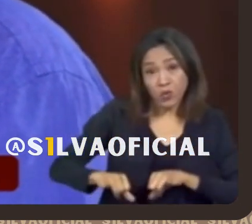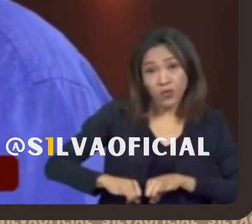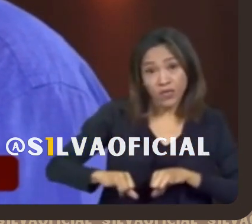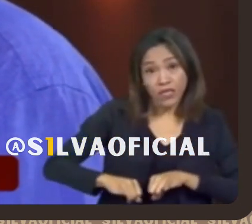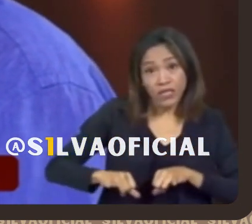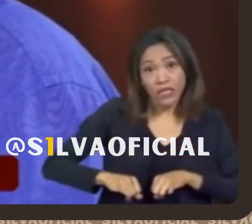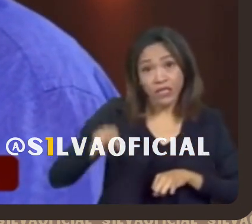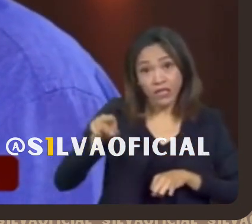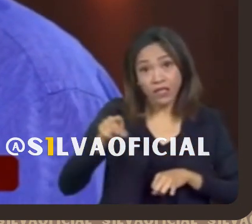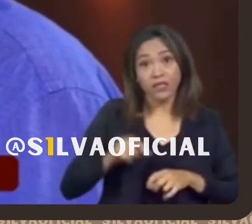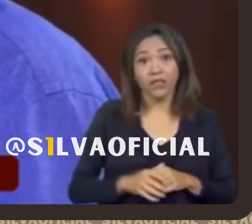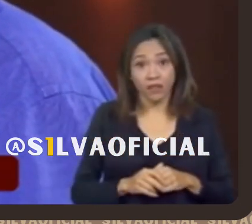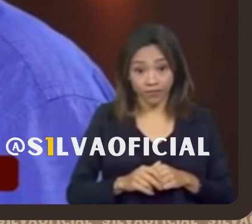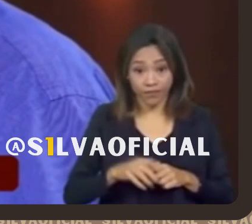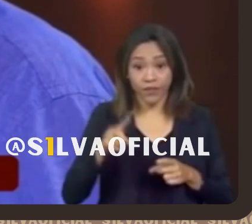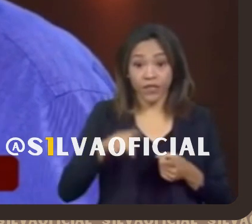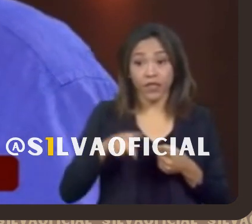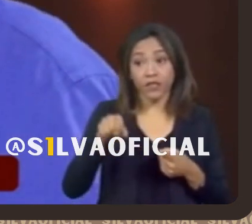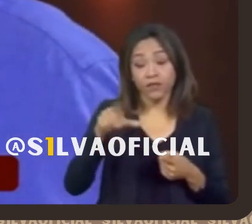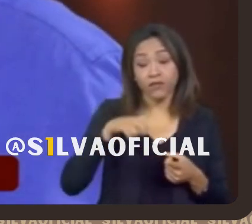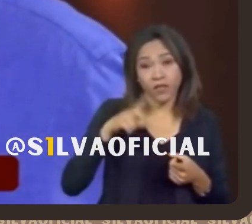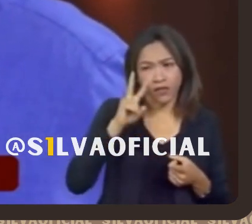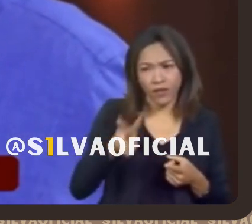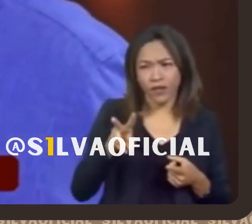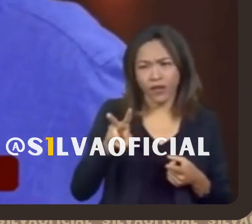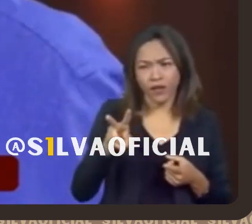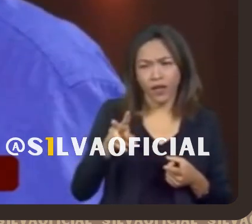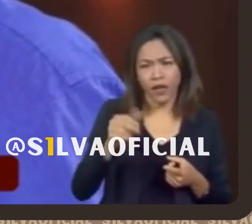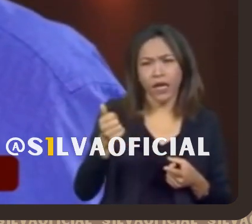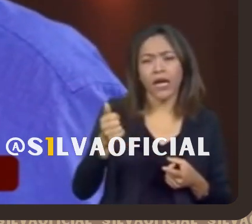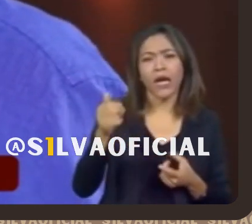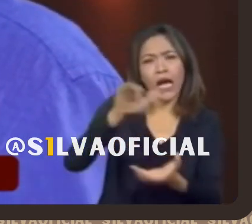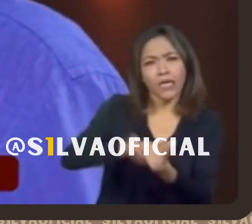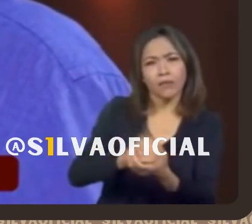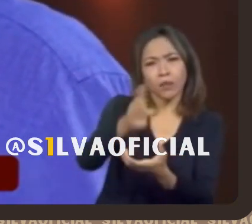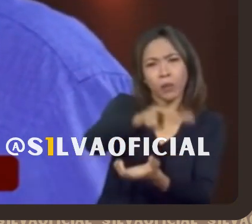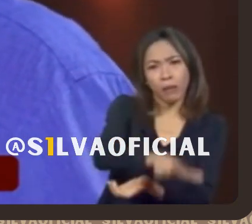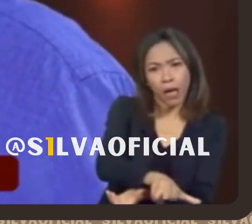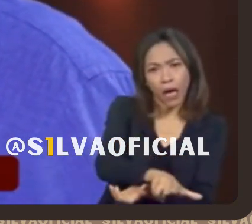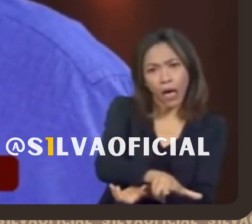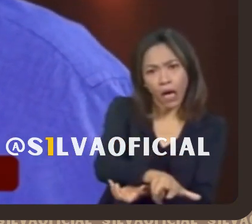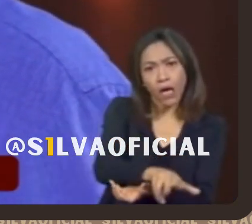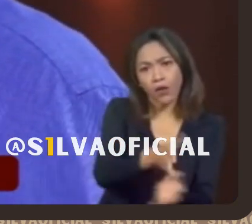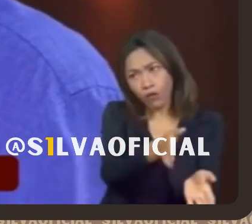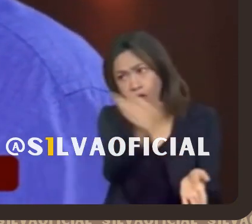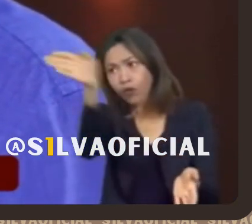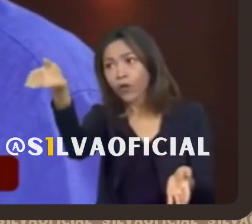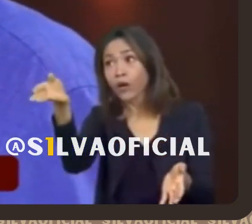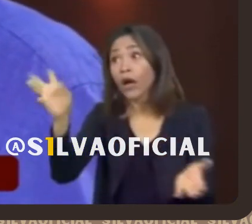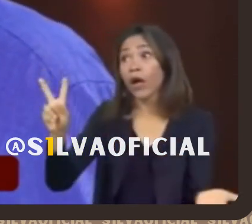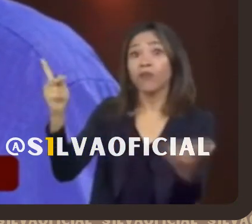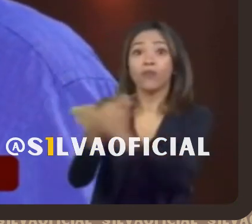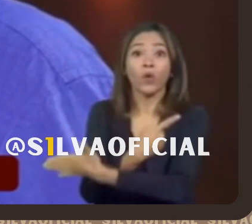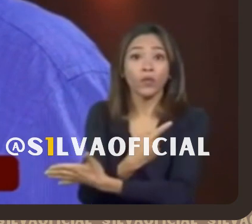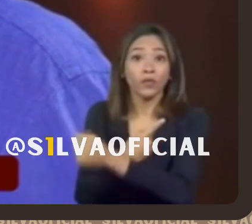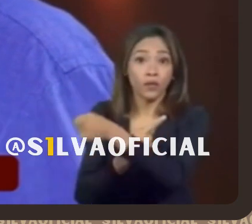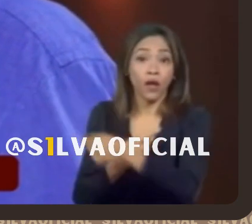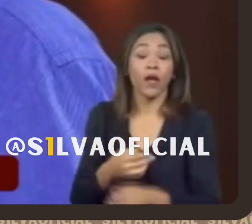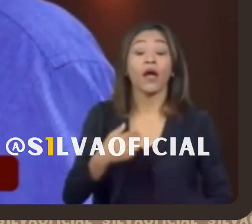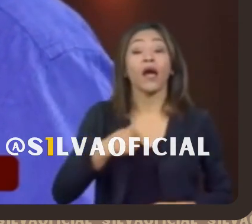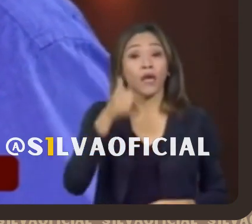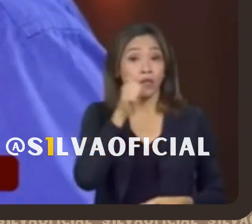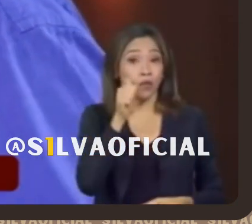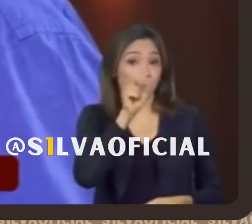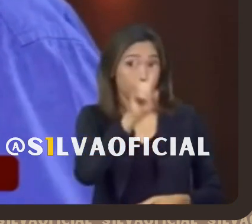casamento de uma irmã sabe e depois de três dias que ele estava lá aconteceu as duas meninas que eu conv ontem à noite